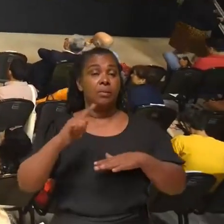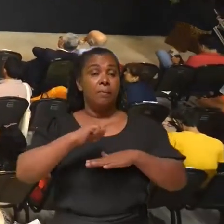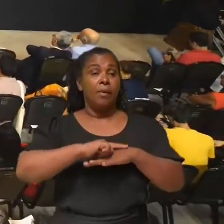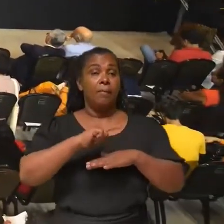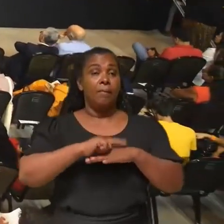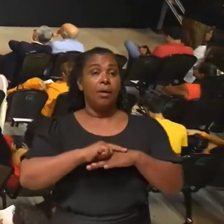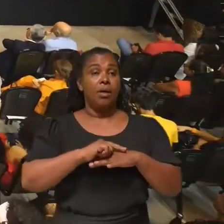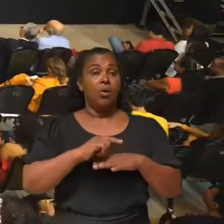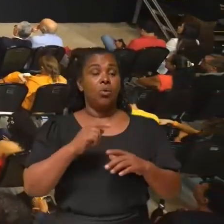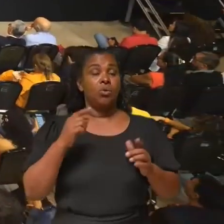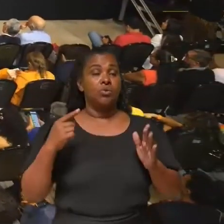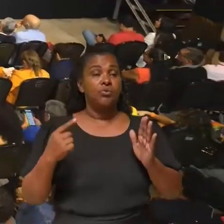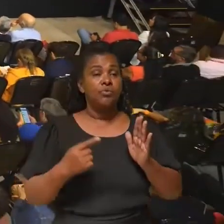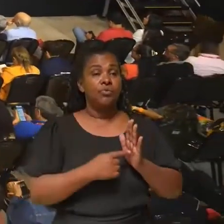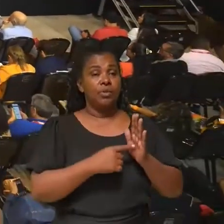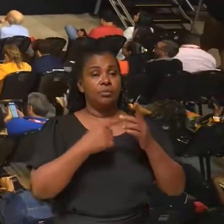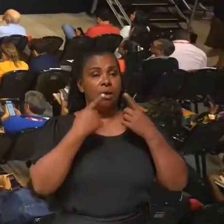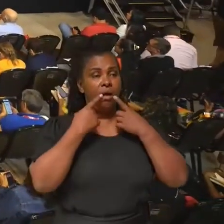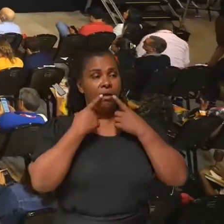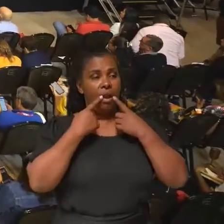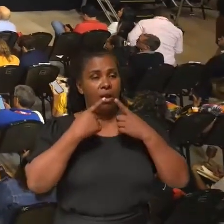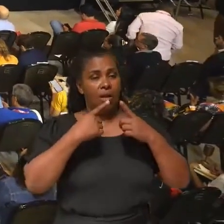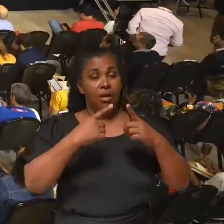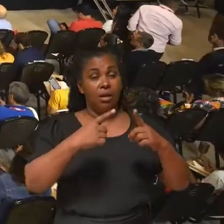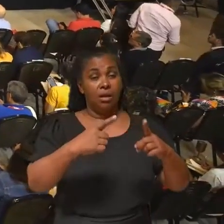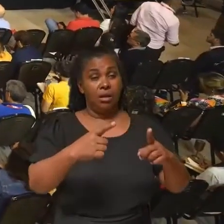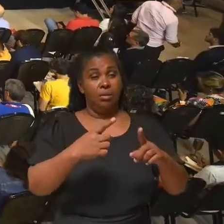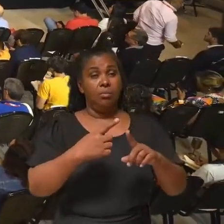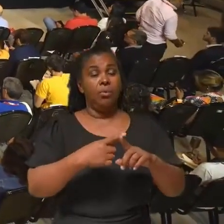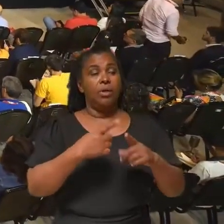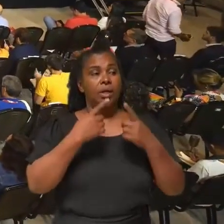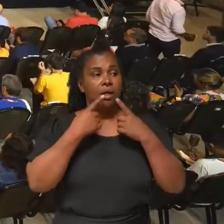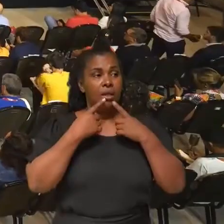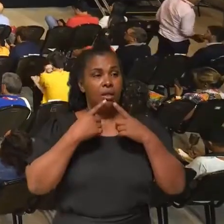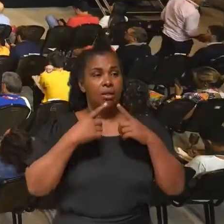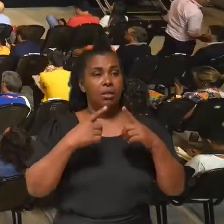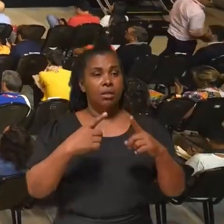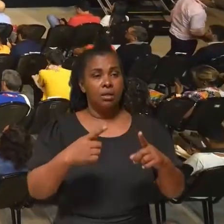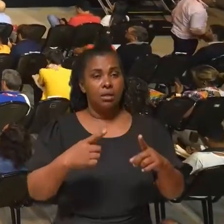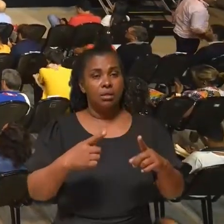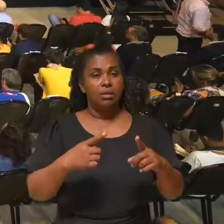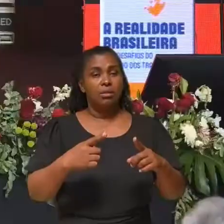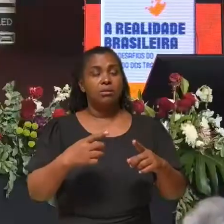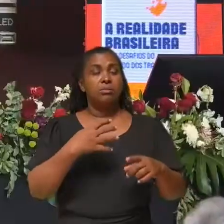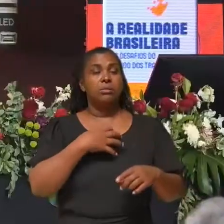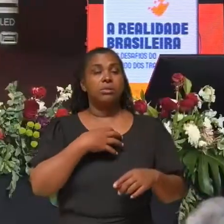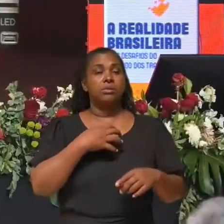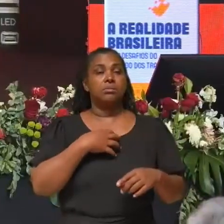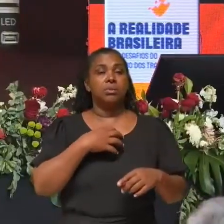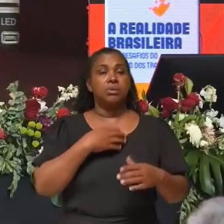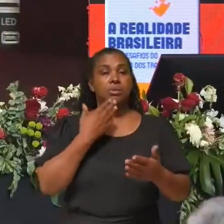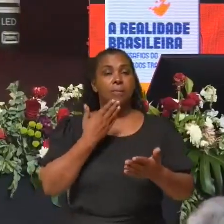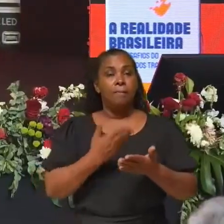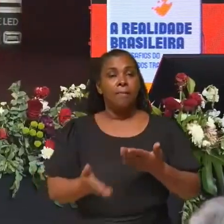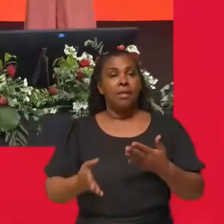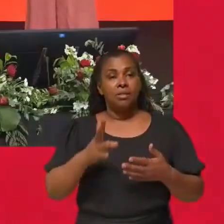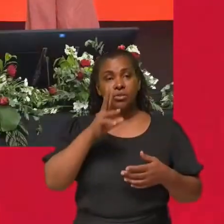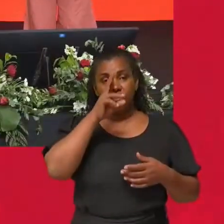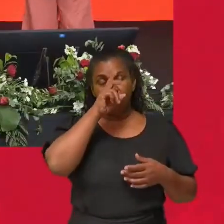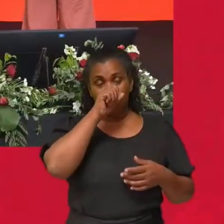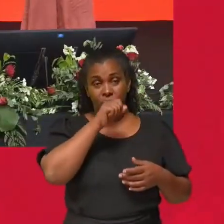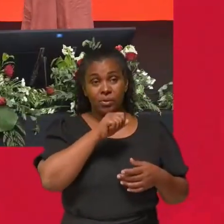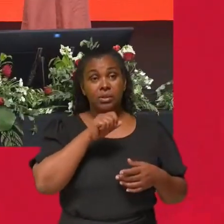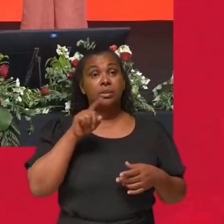reclamação. Porque a reclamação, o sentimento de perda de força, isso também tira a força